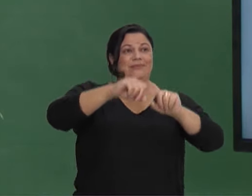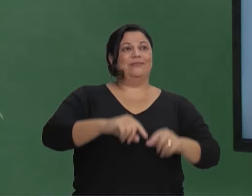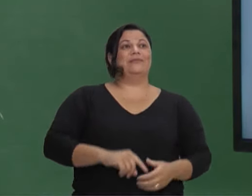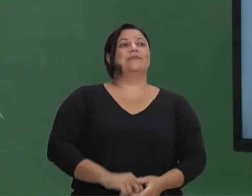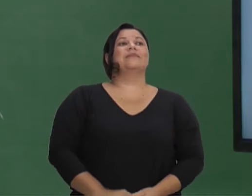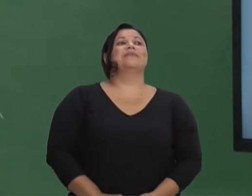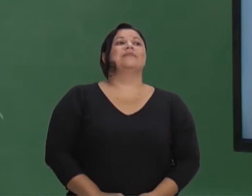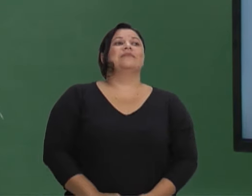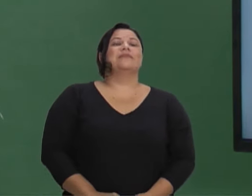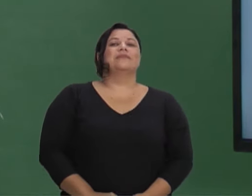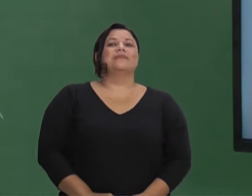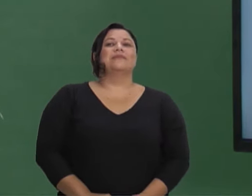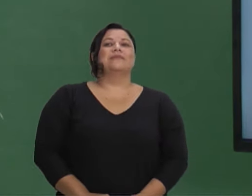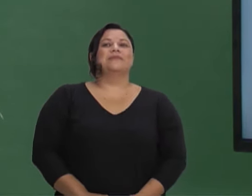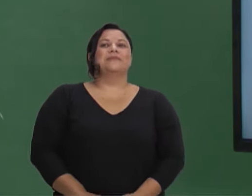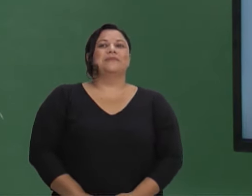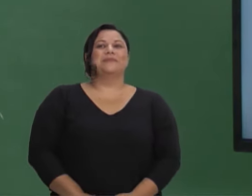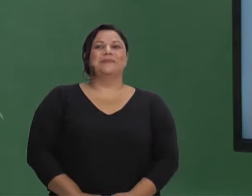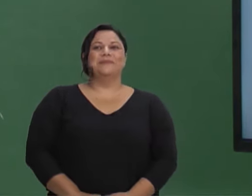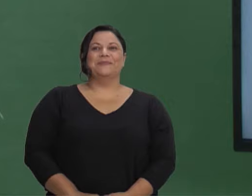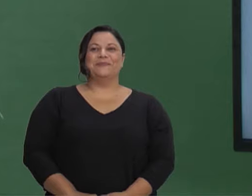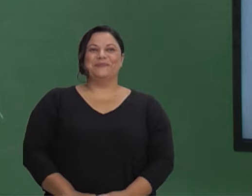Tenho minha segunda hipótese.